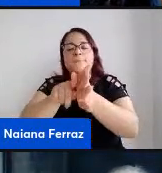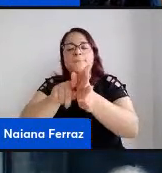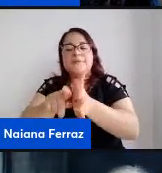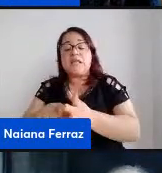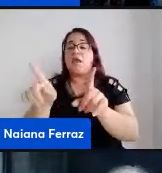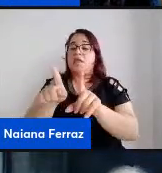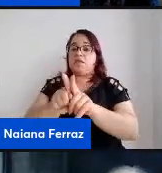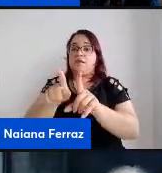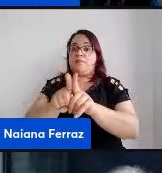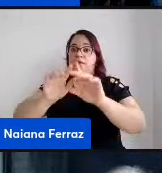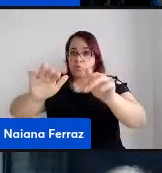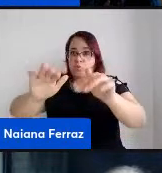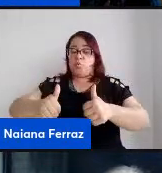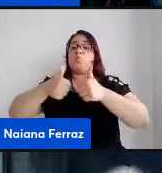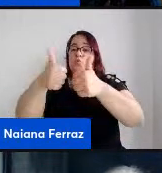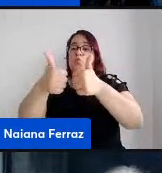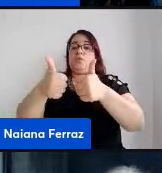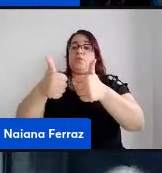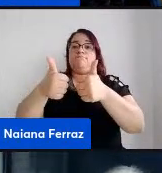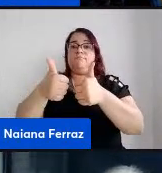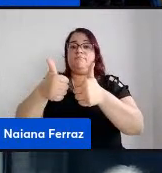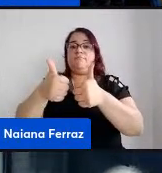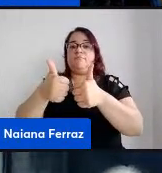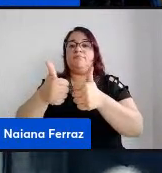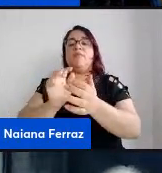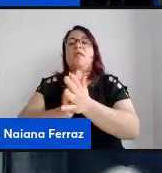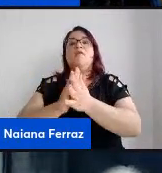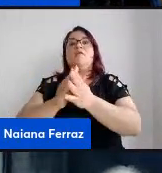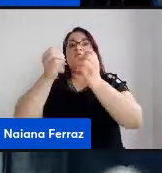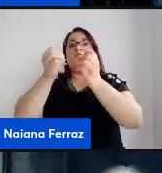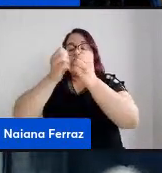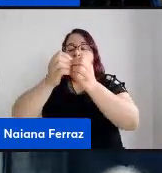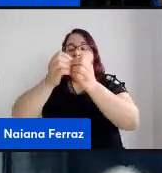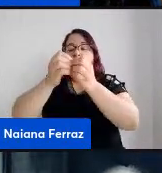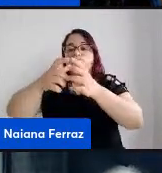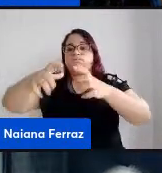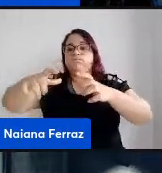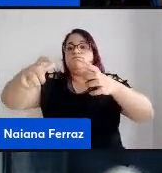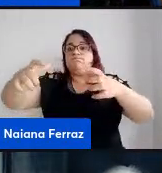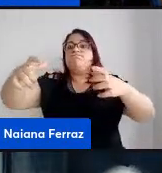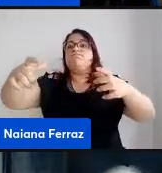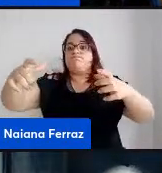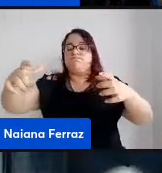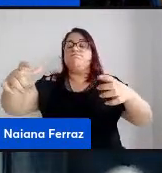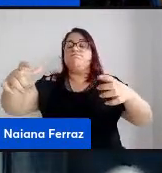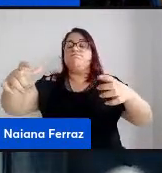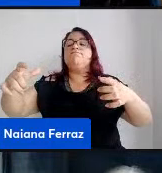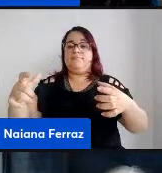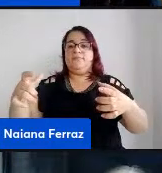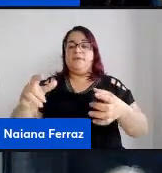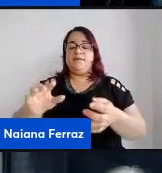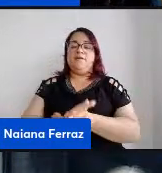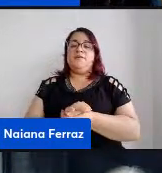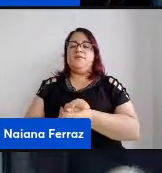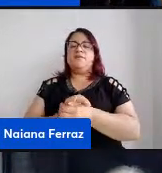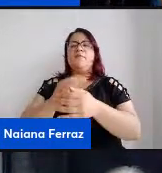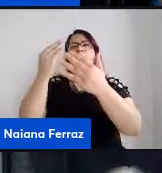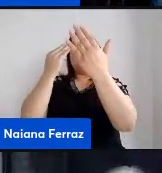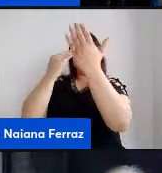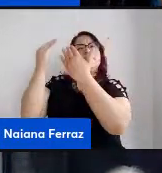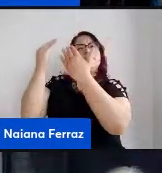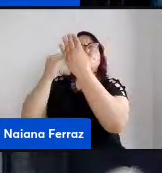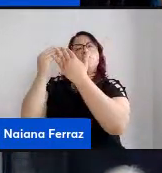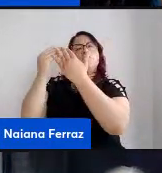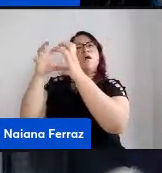trabalhos também, vem se ampliando muito. Então, a psicologia cognitiva,